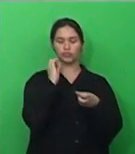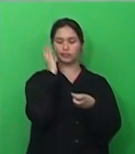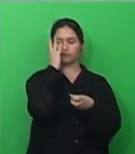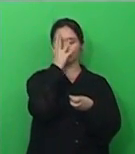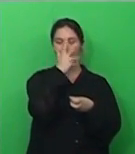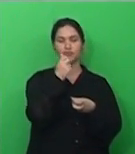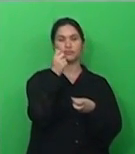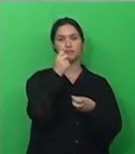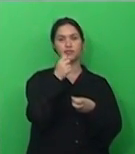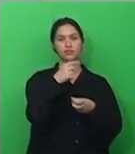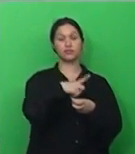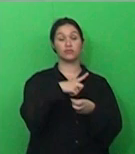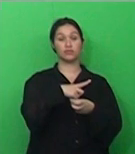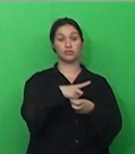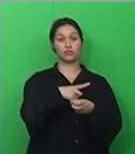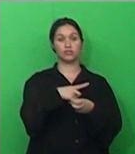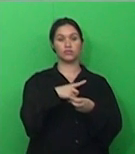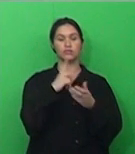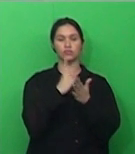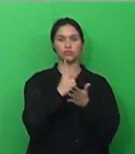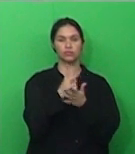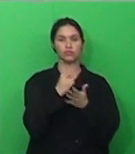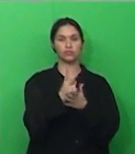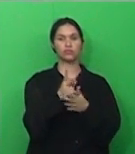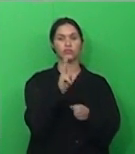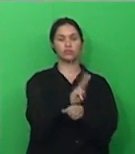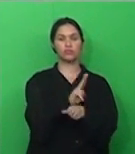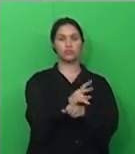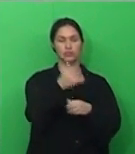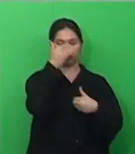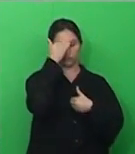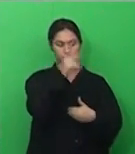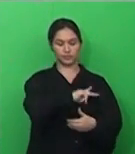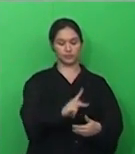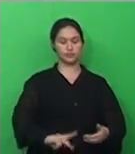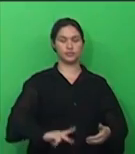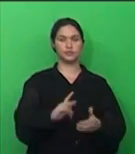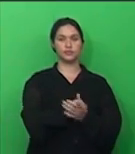dar continuidade a essa qualidade de vida às pessoas. Obrigado, senhor presidente.